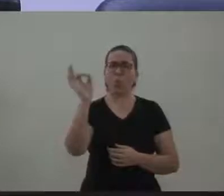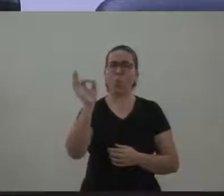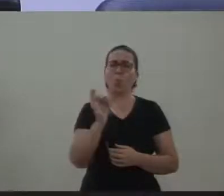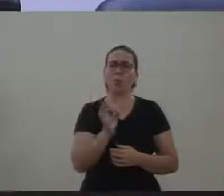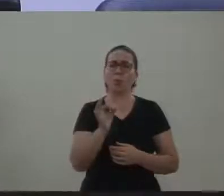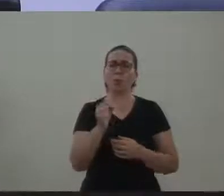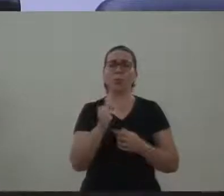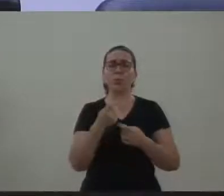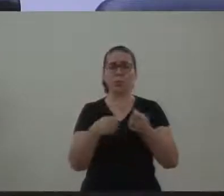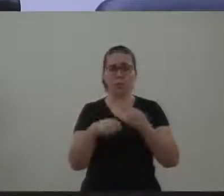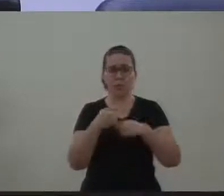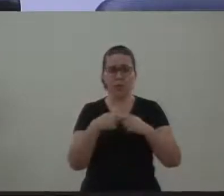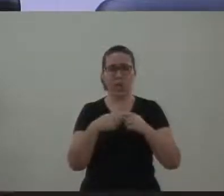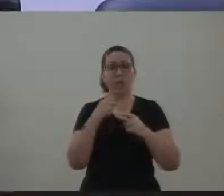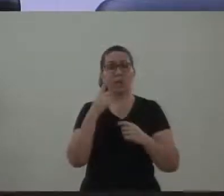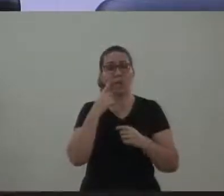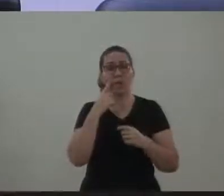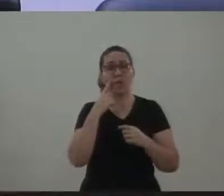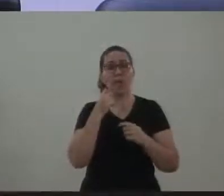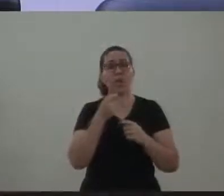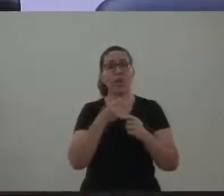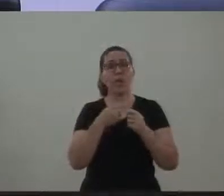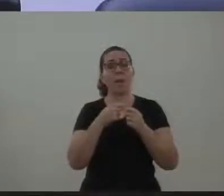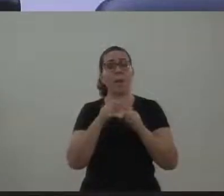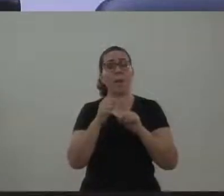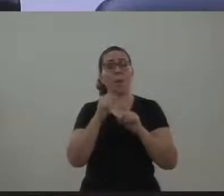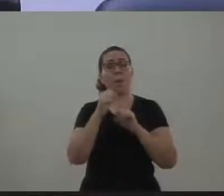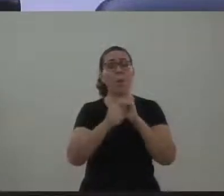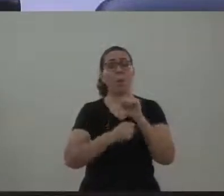e eu estou considerando a receita corrente líquida.